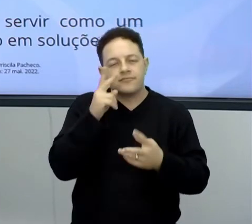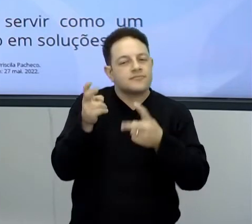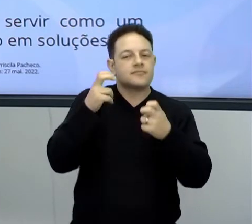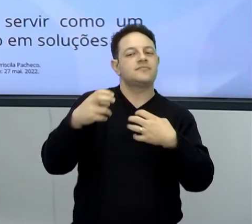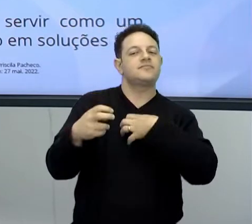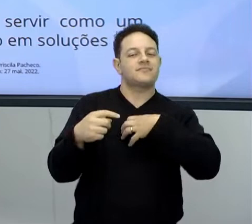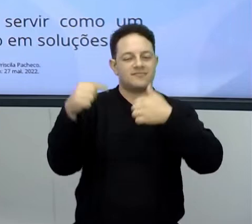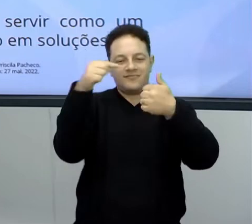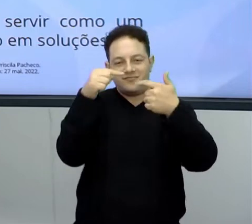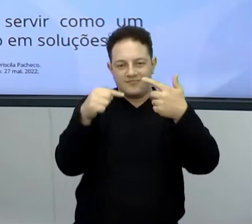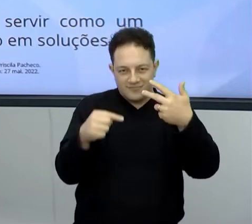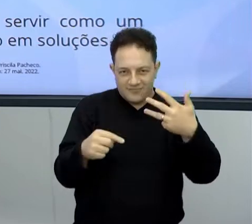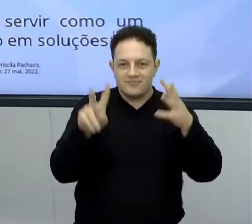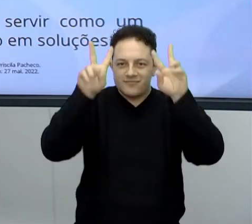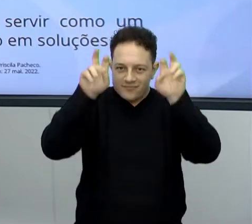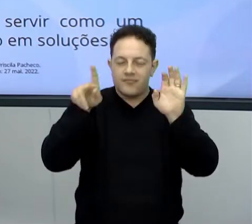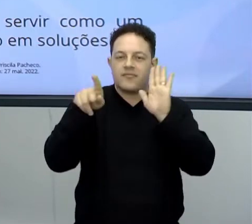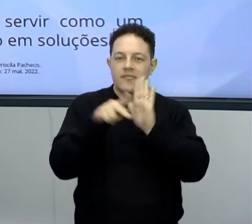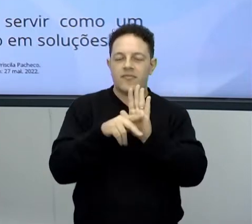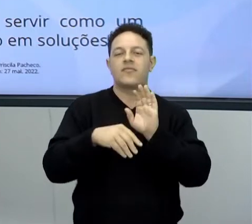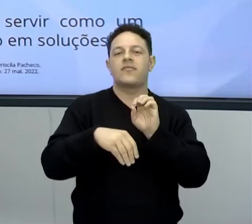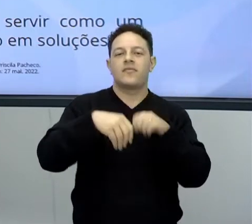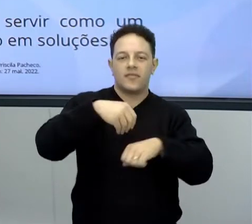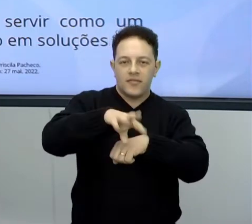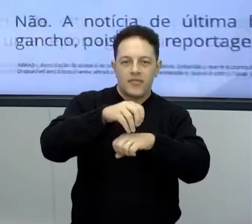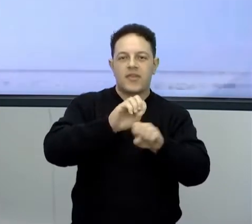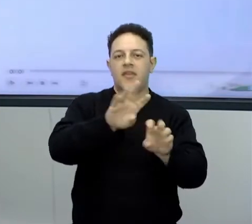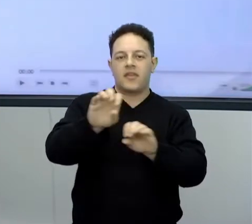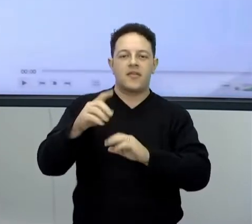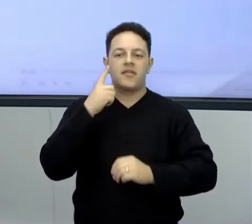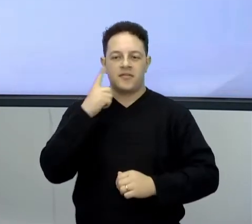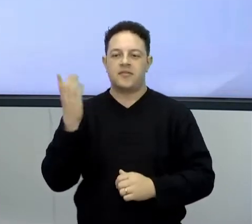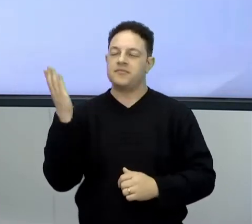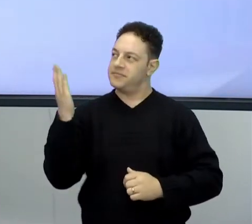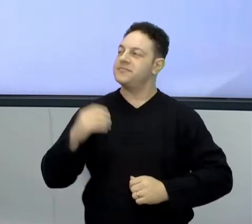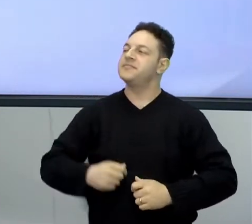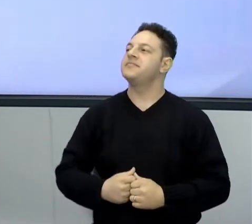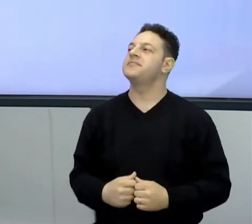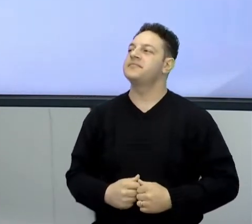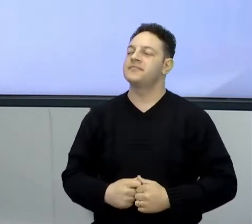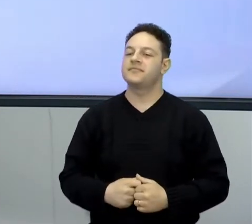perceber essas características que nós comentamos aqui. Então vamos lá para o vídeo?